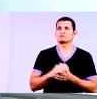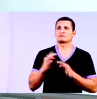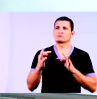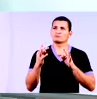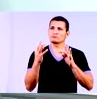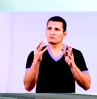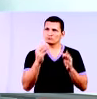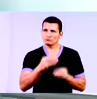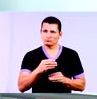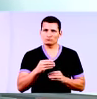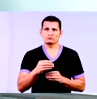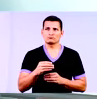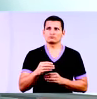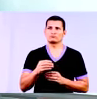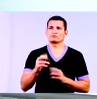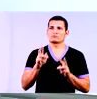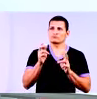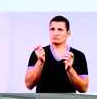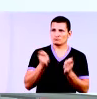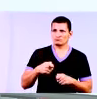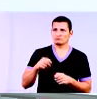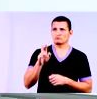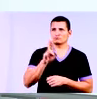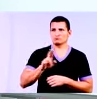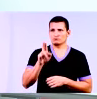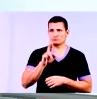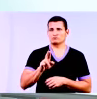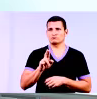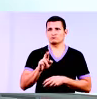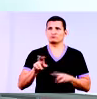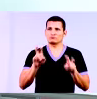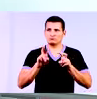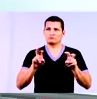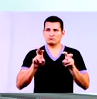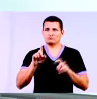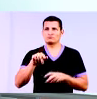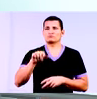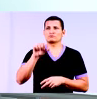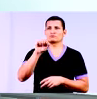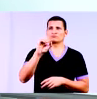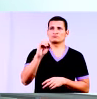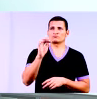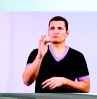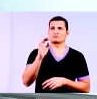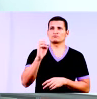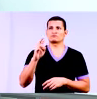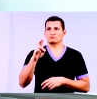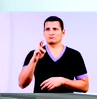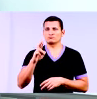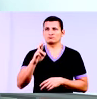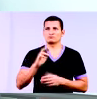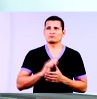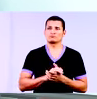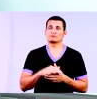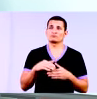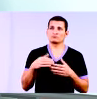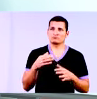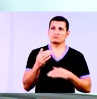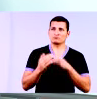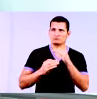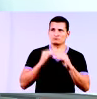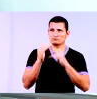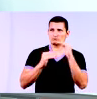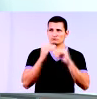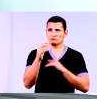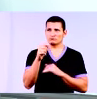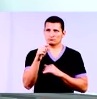por trás para fazer ele trabalhar junto. Então a gente já viu aí ao longo da disciplina que o desempenho dessa